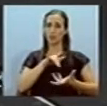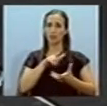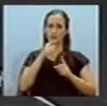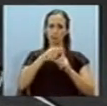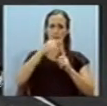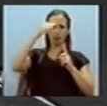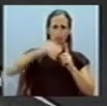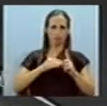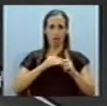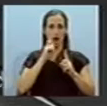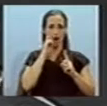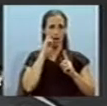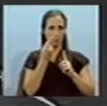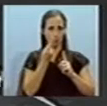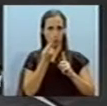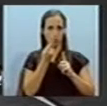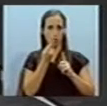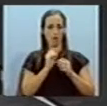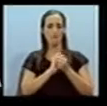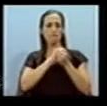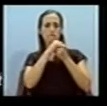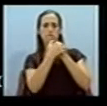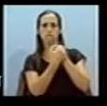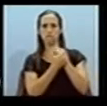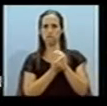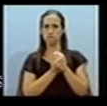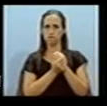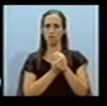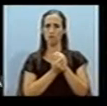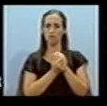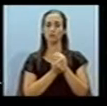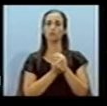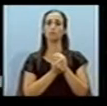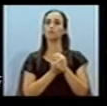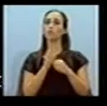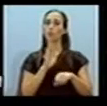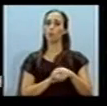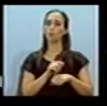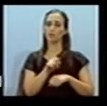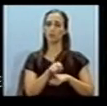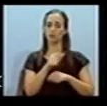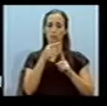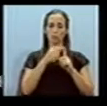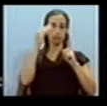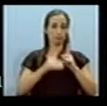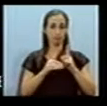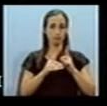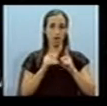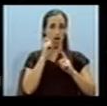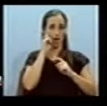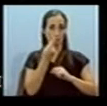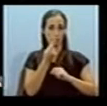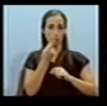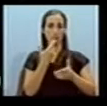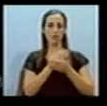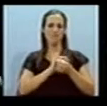rapidamente, criou uma crosta, um manto muito reduzido, e foi precisamente por ter arrefecido muito rapidamente que lhe criou uma crosta